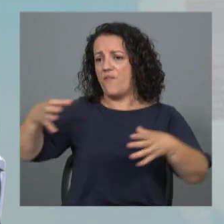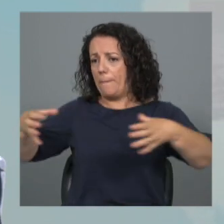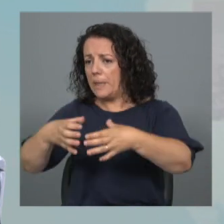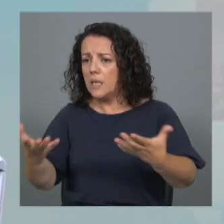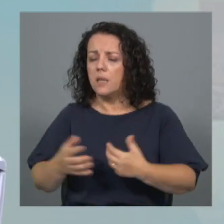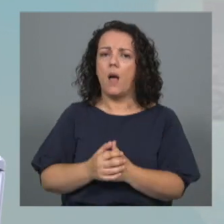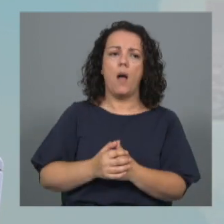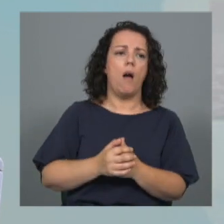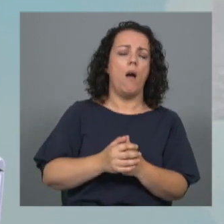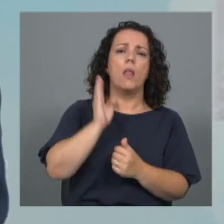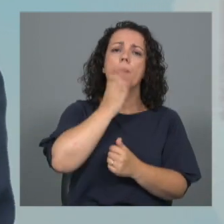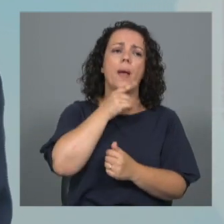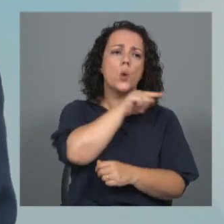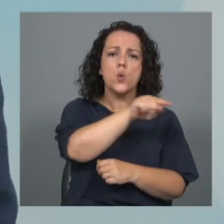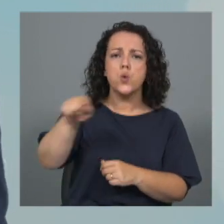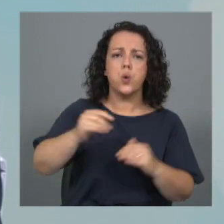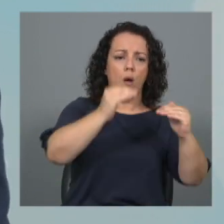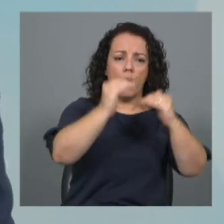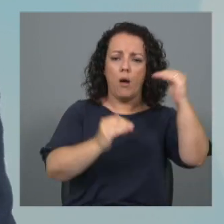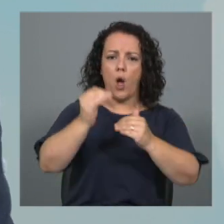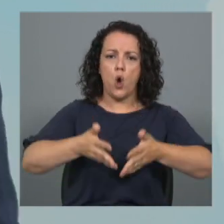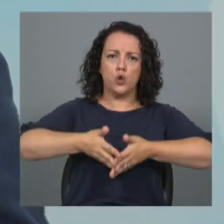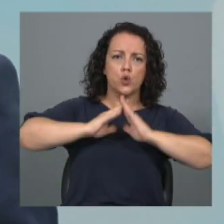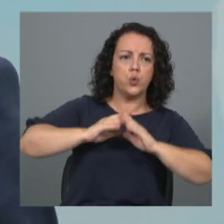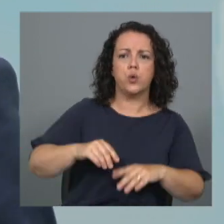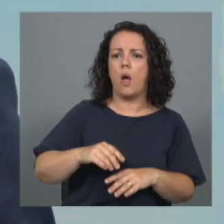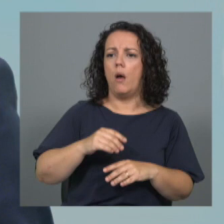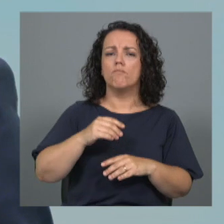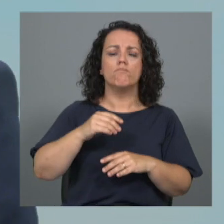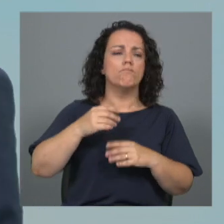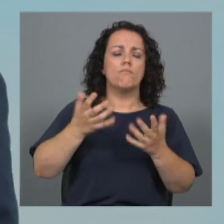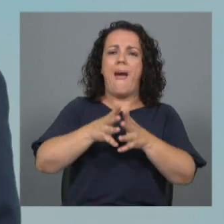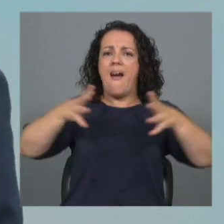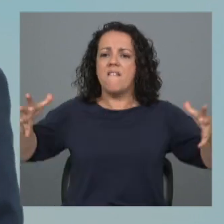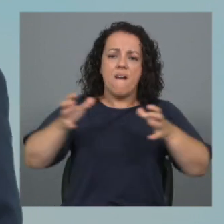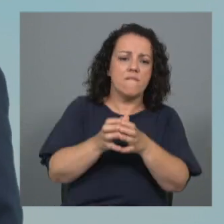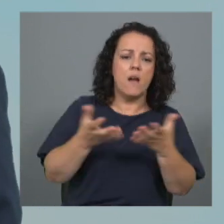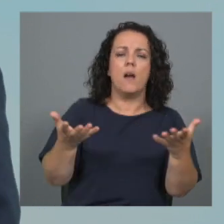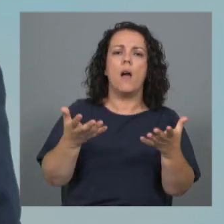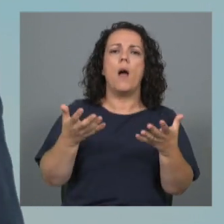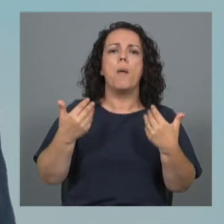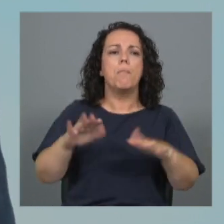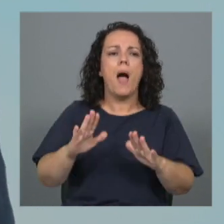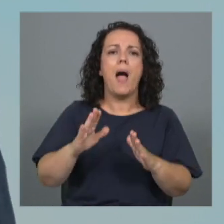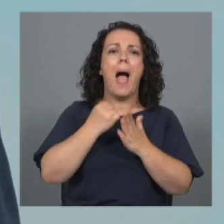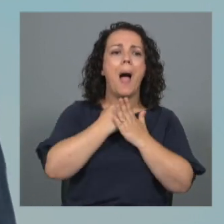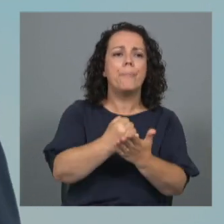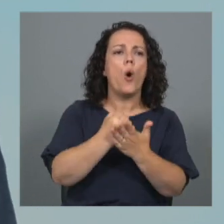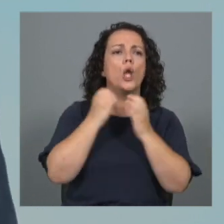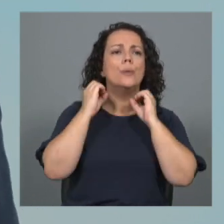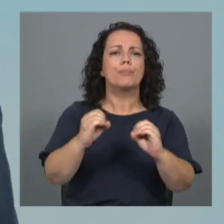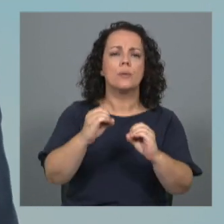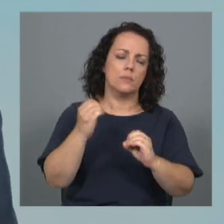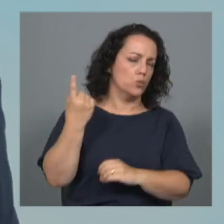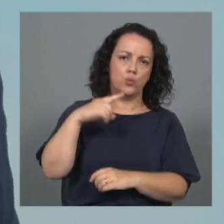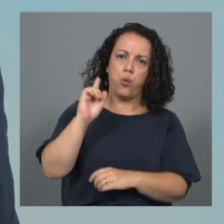maior grau de desestruturação com menor, adequar, mas não deixar ninguém sem esse apoio. E o que é esse apoio? É